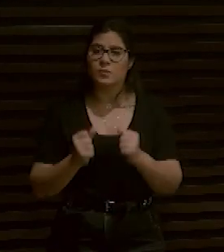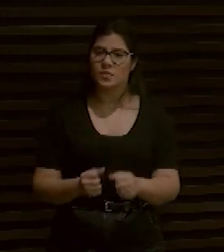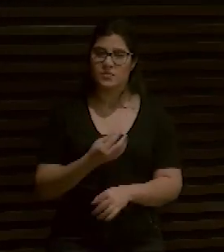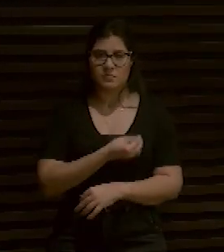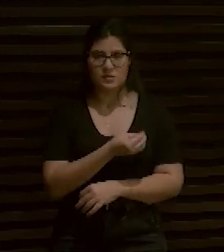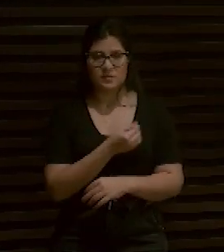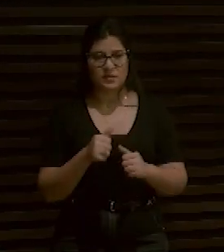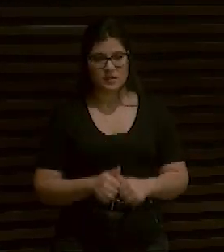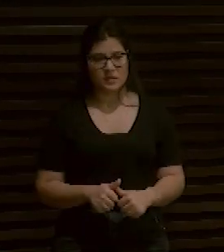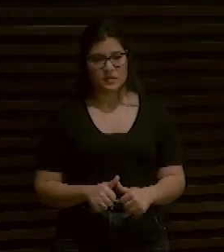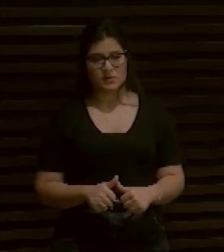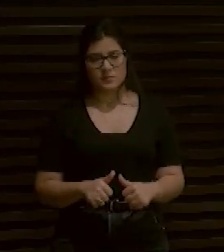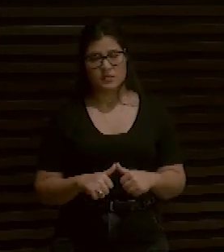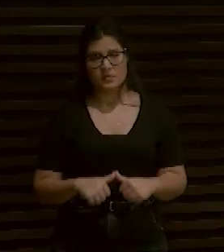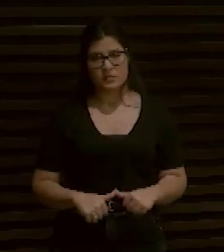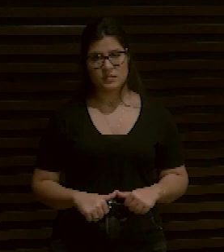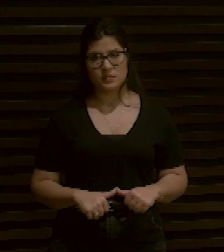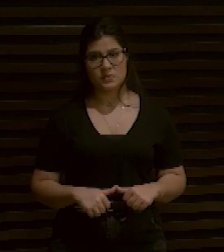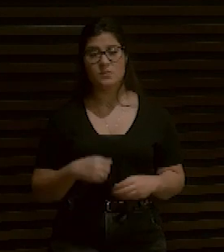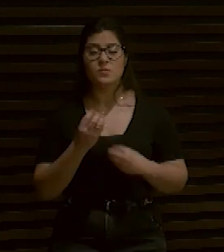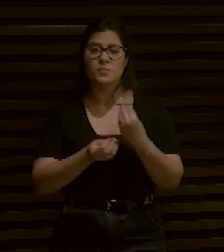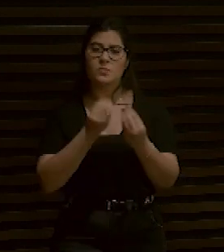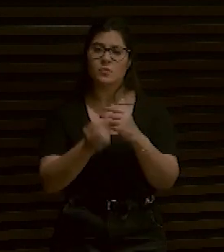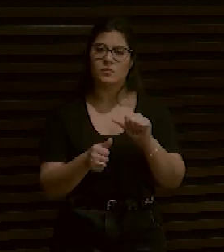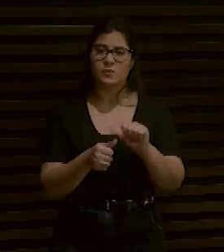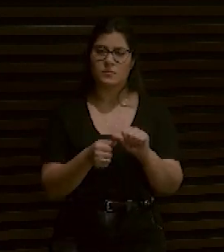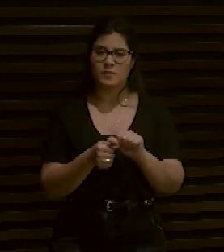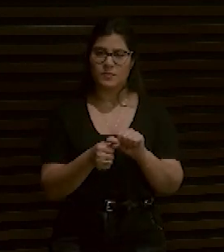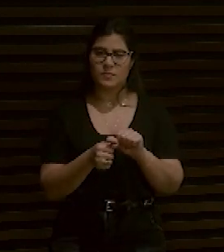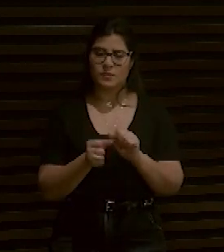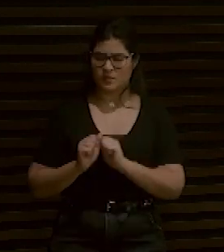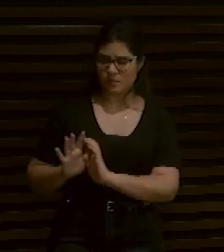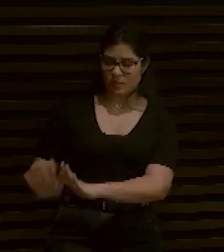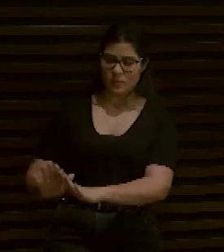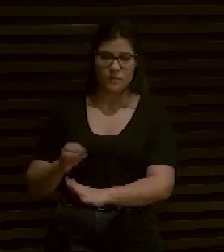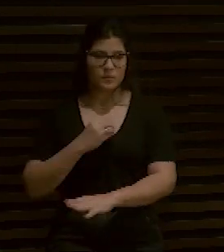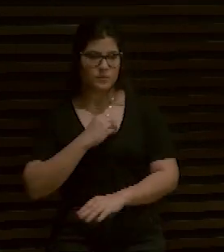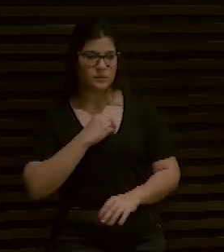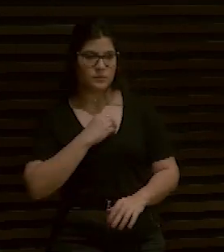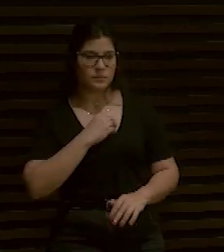isso segunda-feira às 8, igual você está falando? Como que eu faço para abandonar o pecado?